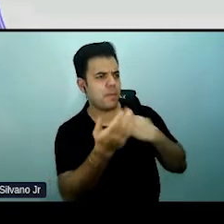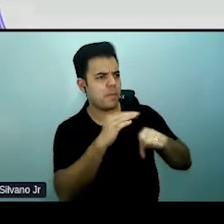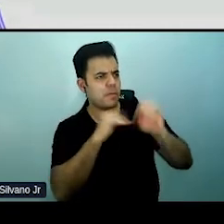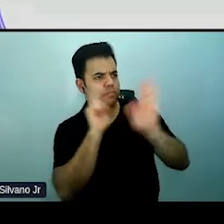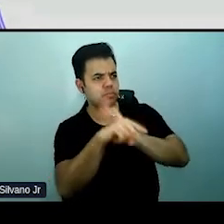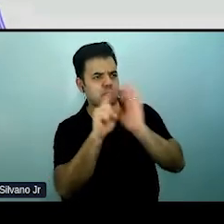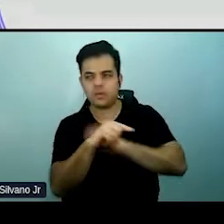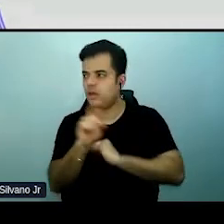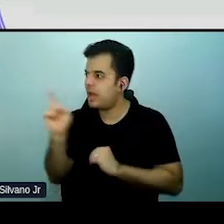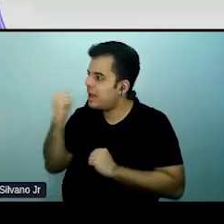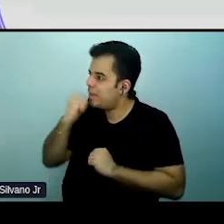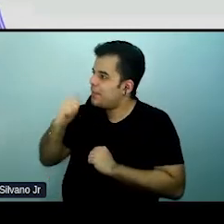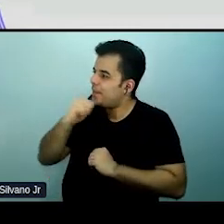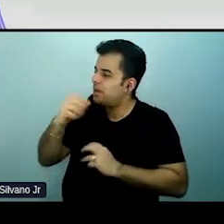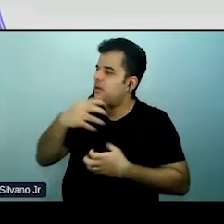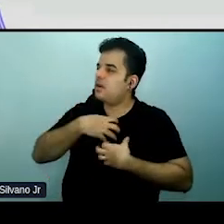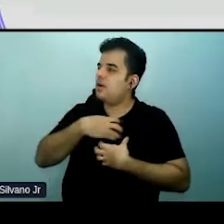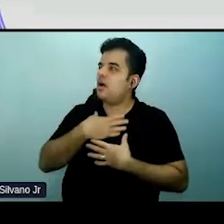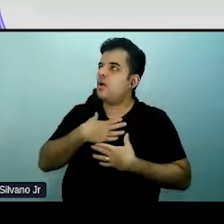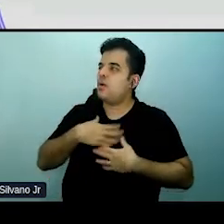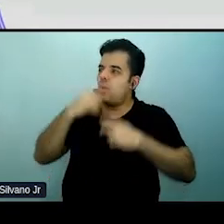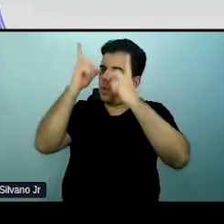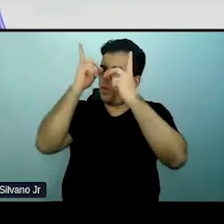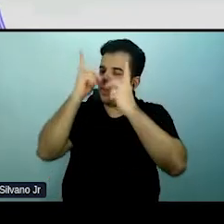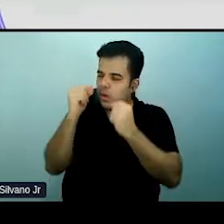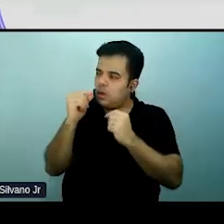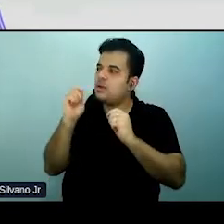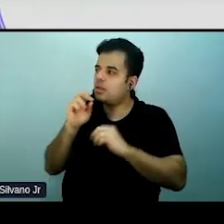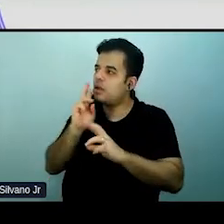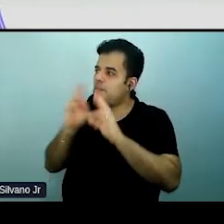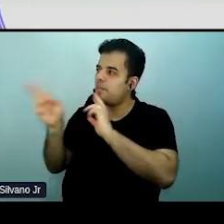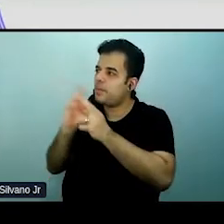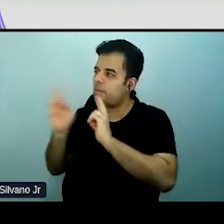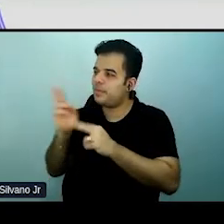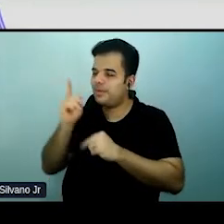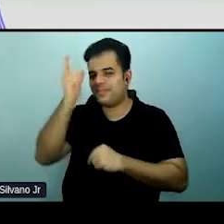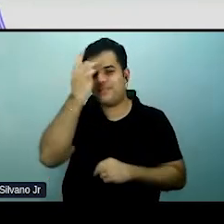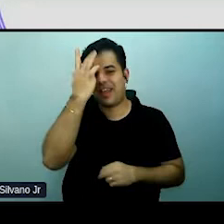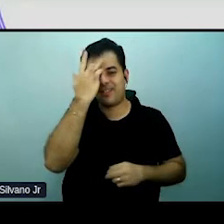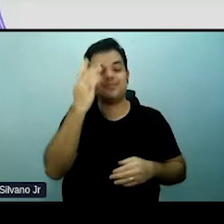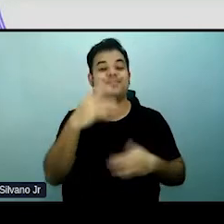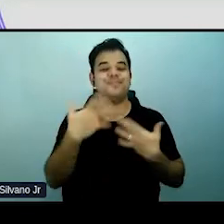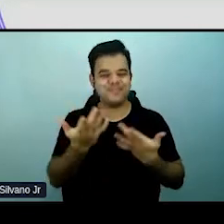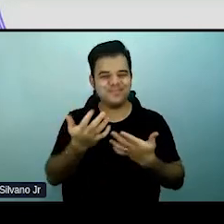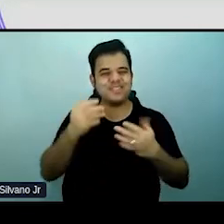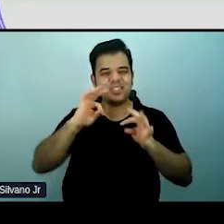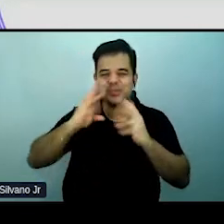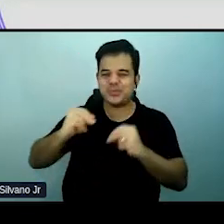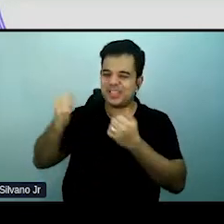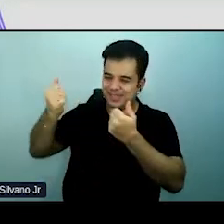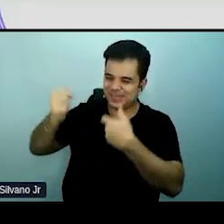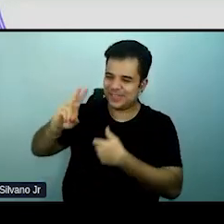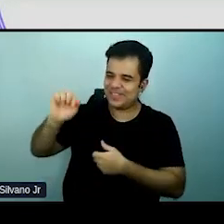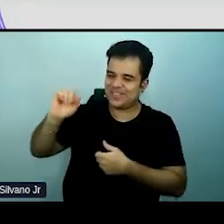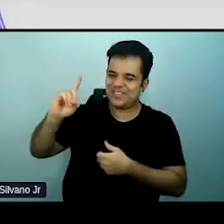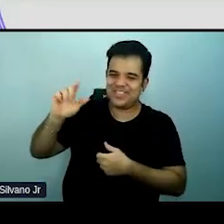gerar um conforto ali, né? Um acolhimento. Quer falar, Paty? E tudo isso do que a dona está trazendo sempre não é uma coisa